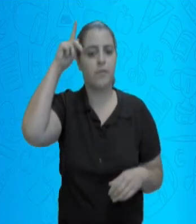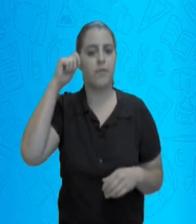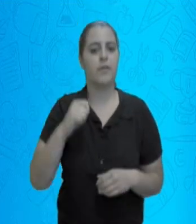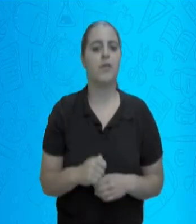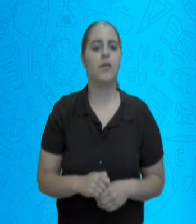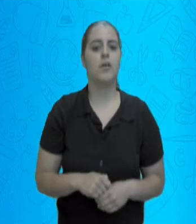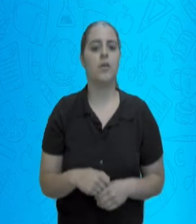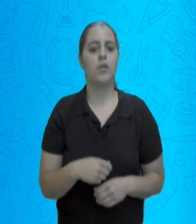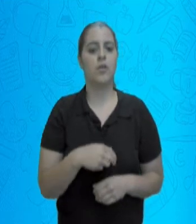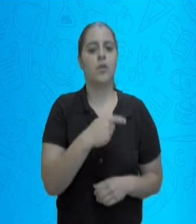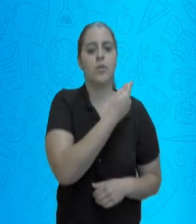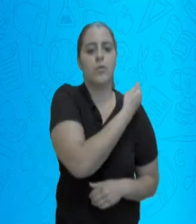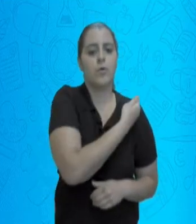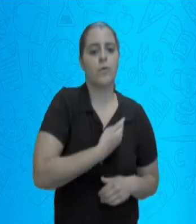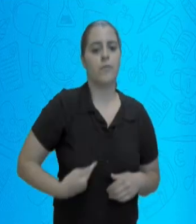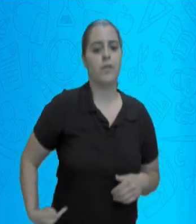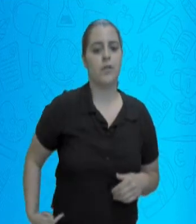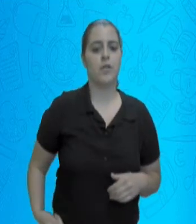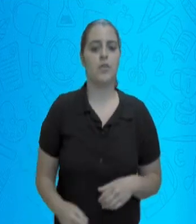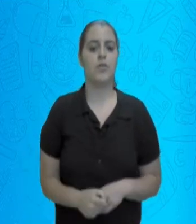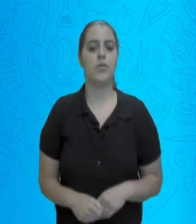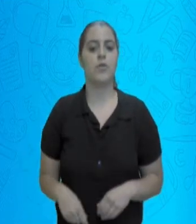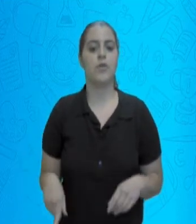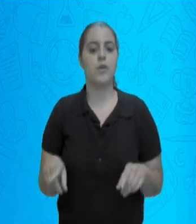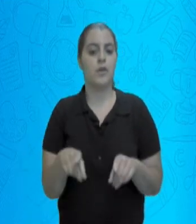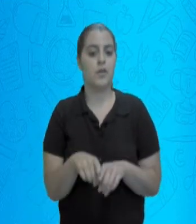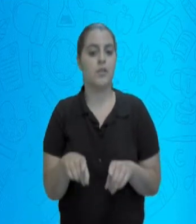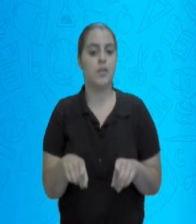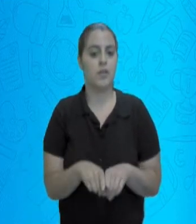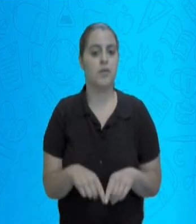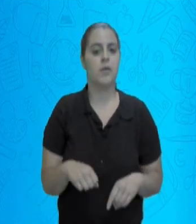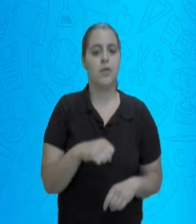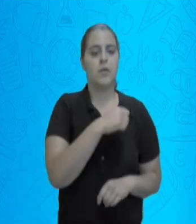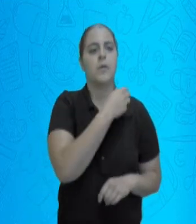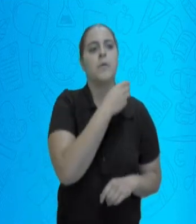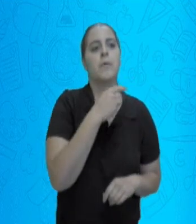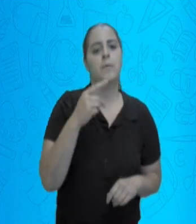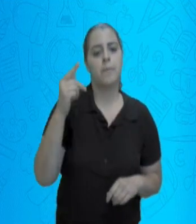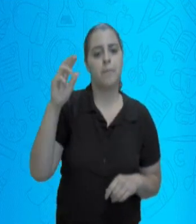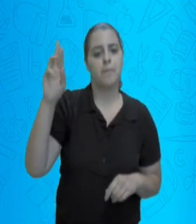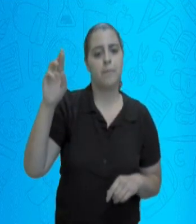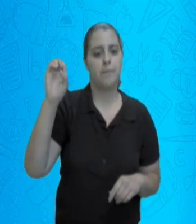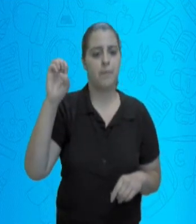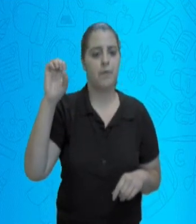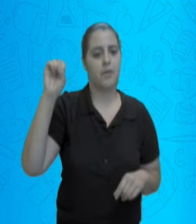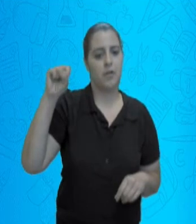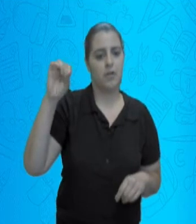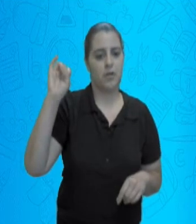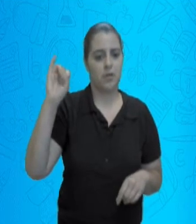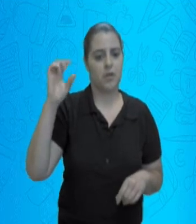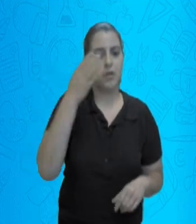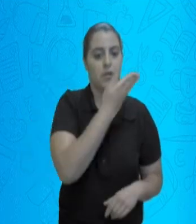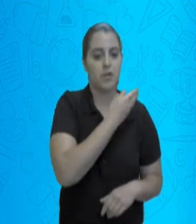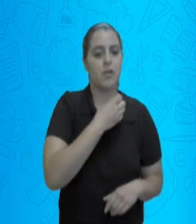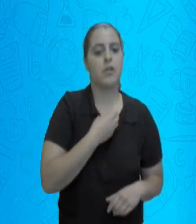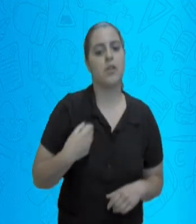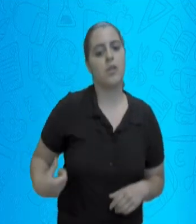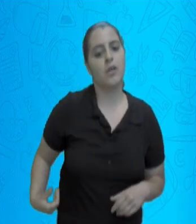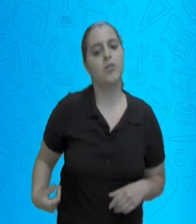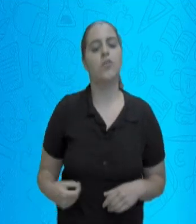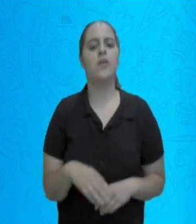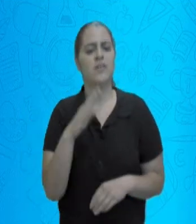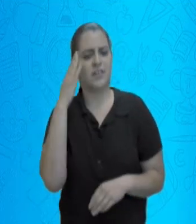do governador e também do presidente da República e ficar bem informado para exercer a